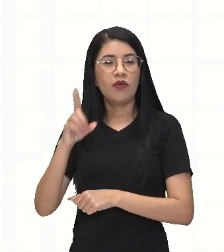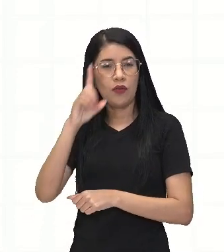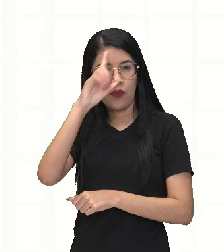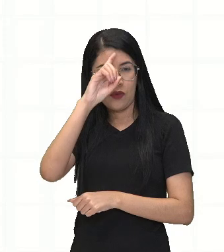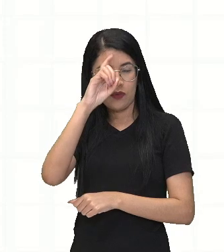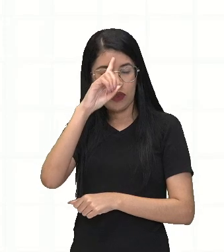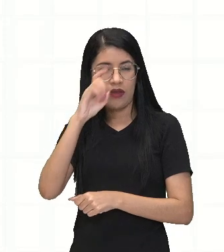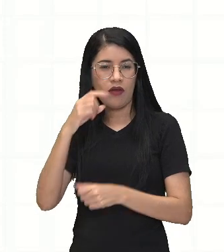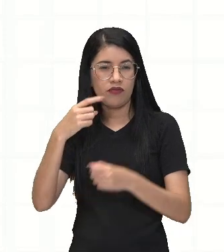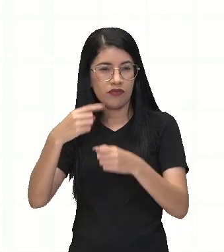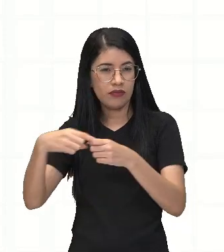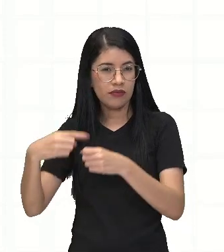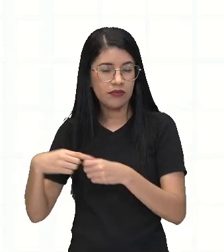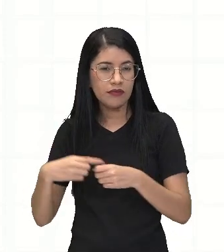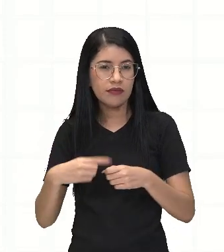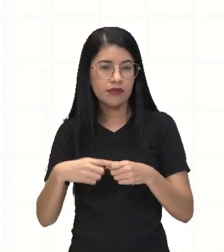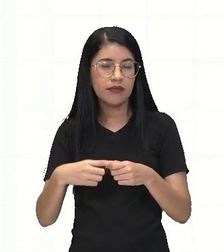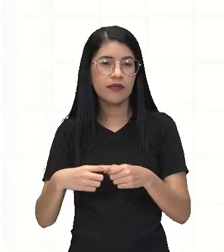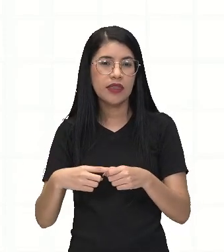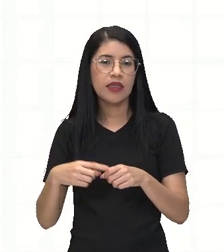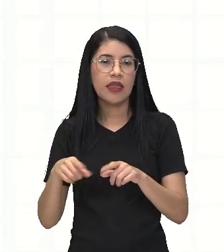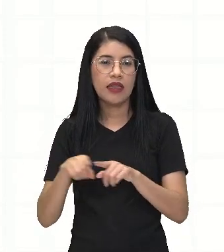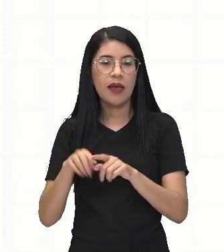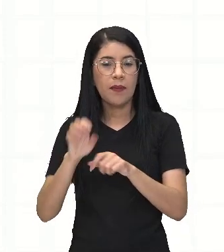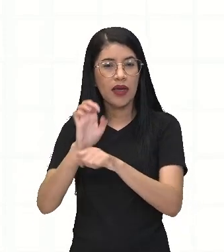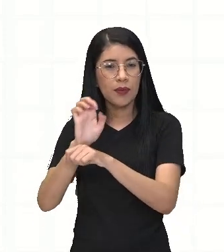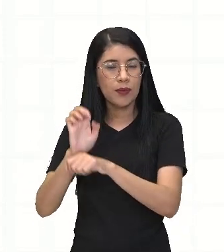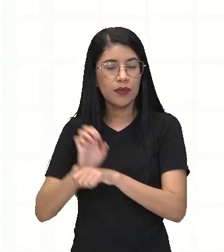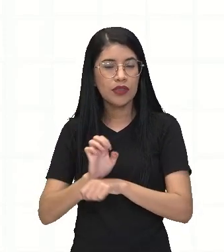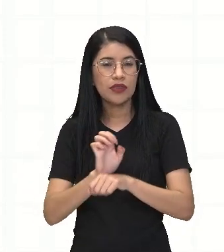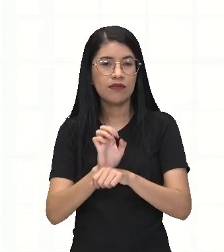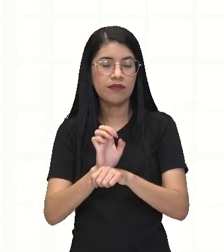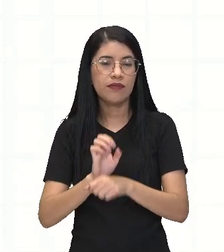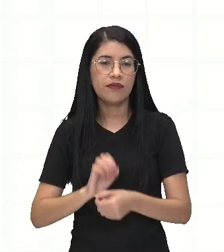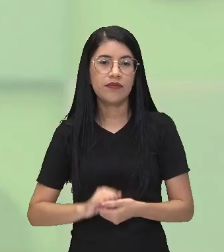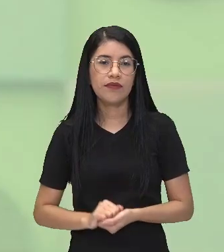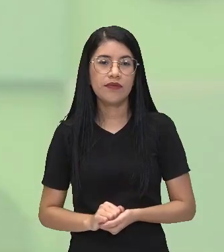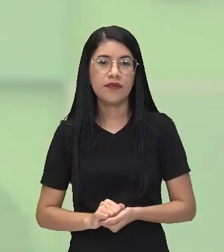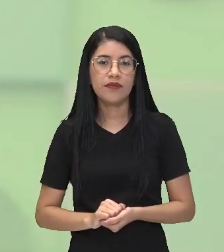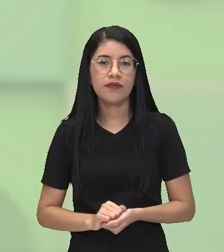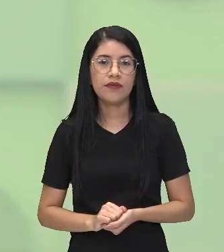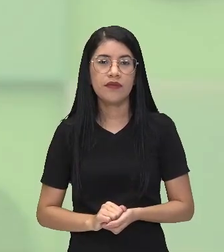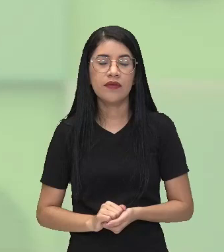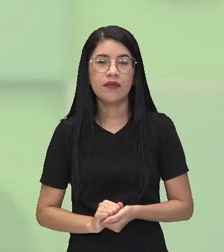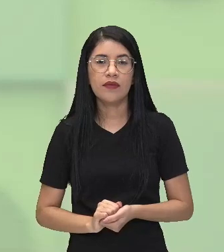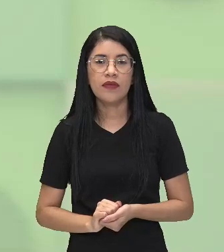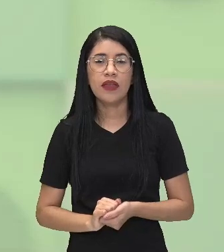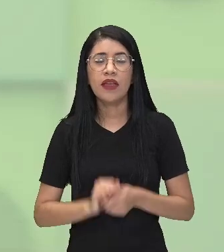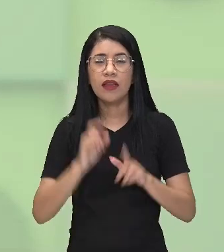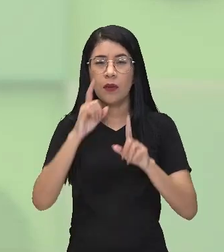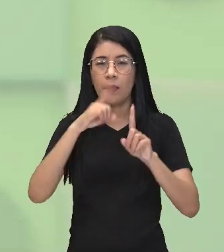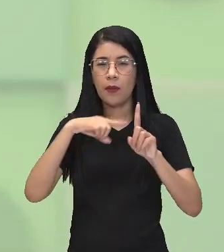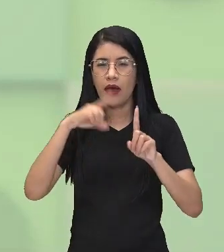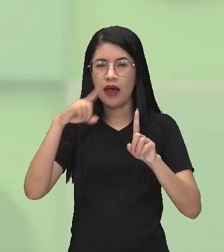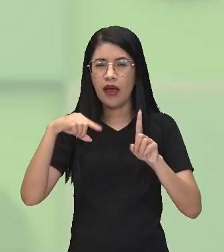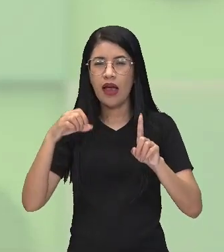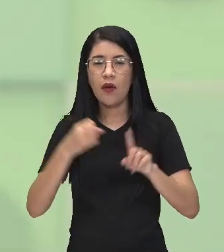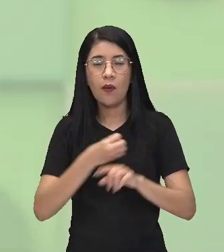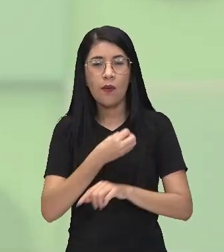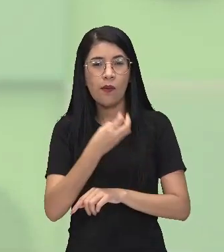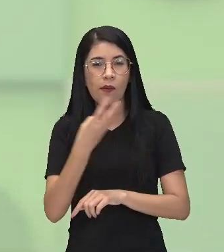municípios, desses estados e dos seus municípios. Então, a estatística do número de casos dessas